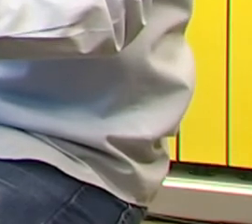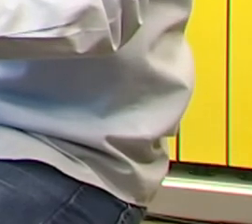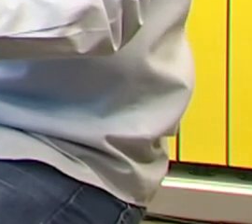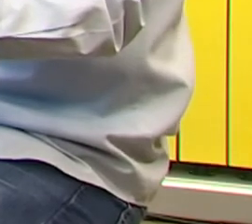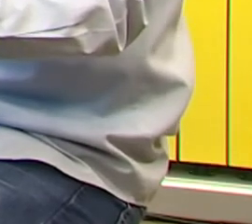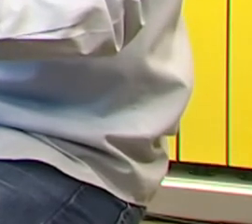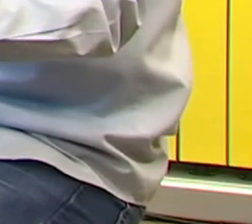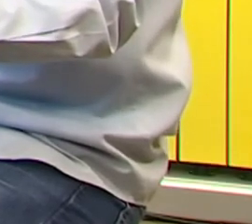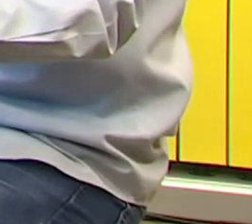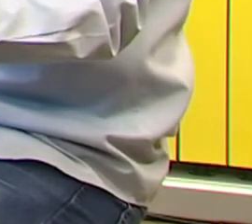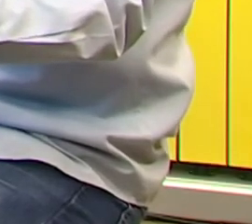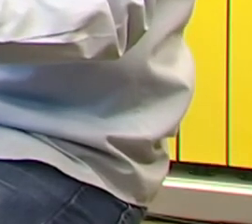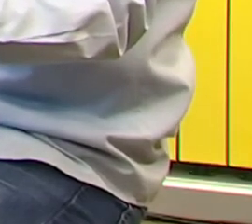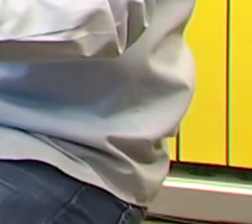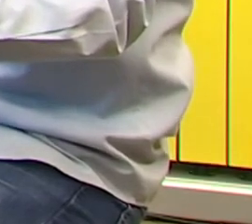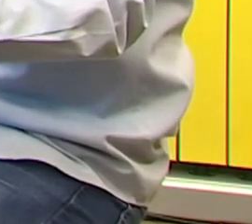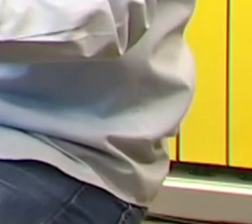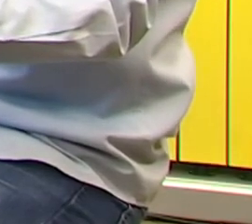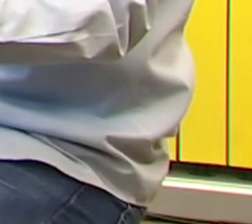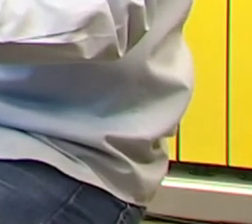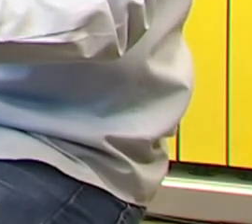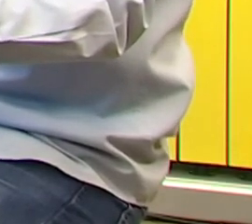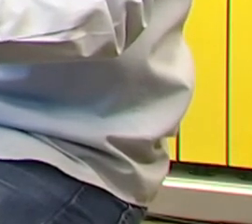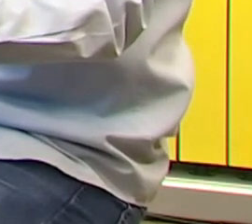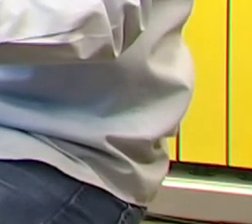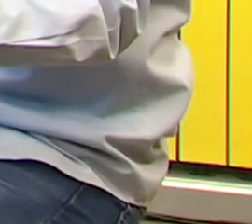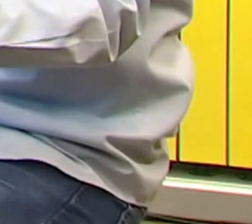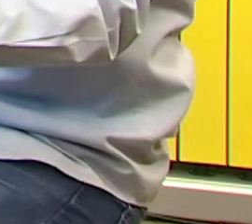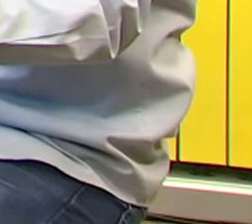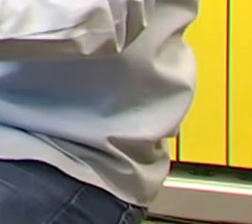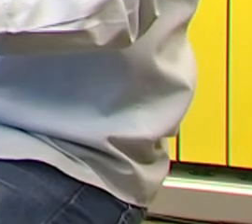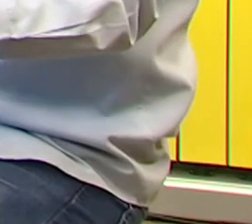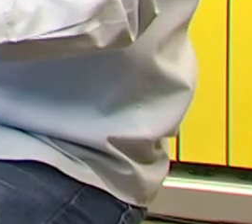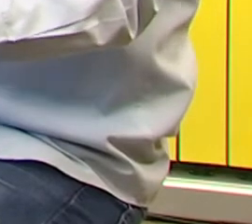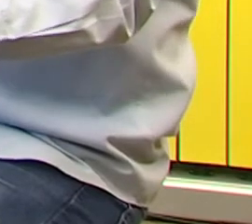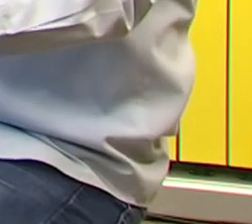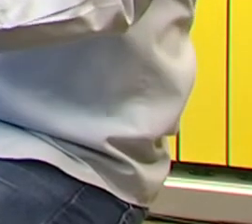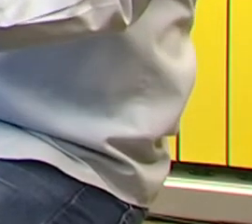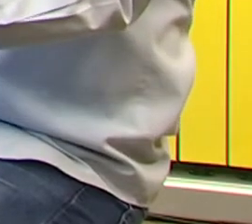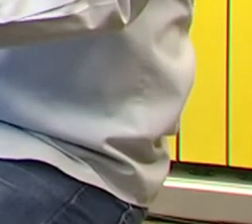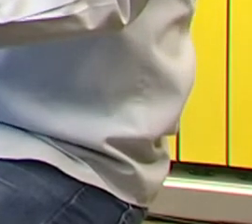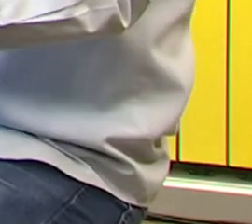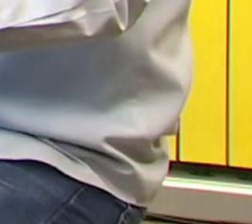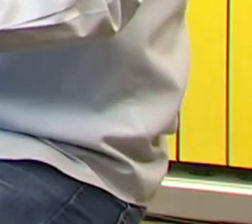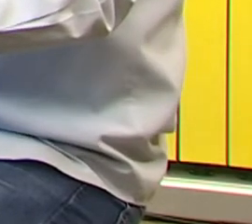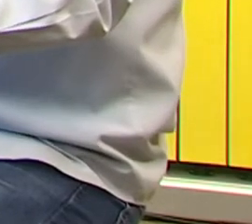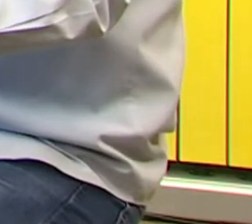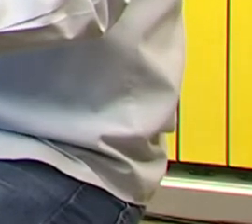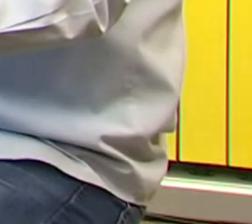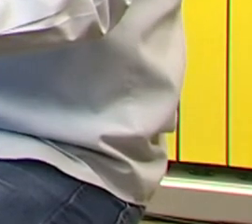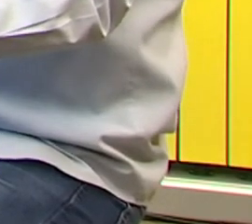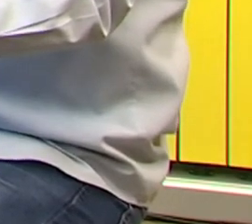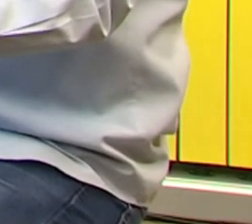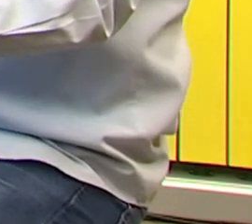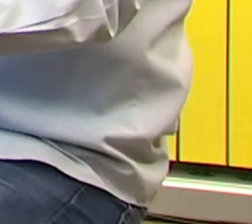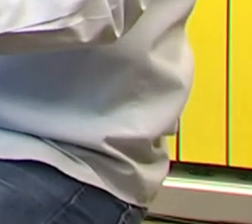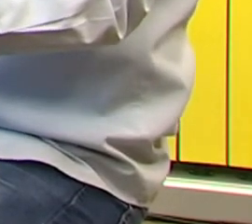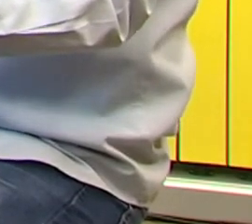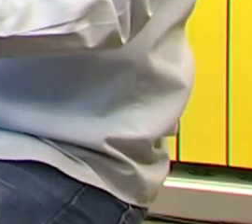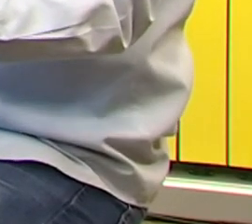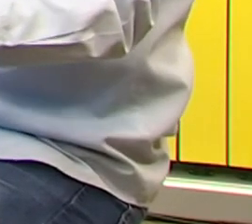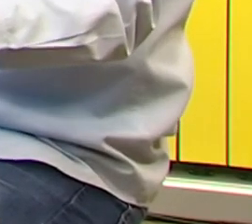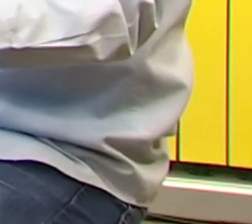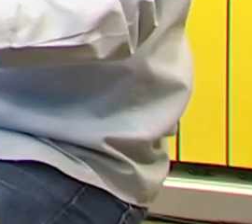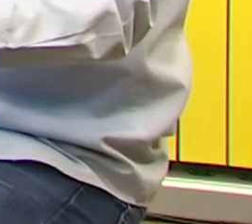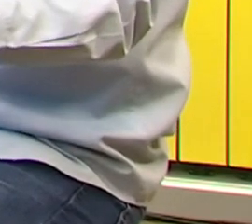que é para o futuro, né? A gente já via imprensa, alguns torcedores falando até em ele ser convocado agora para o Mundial em